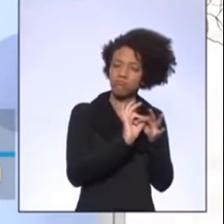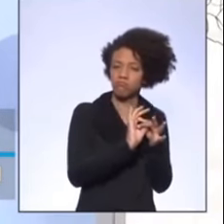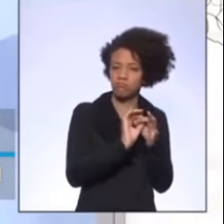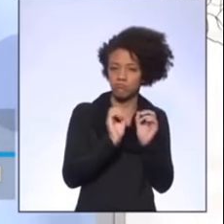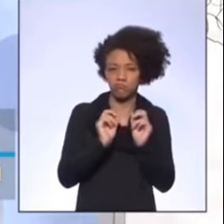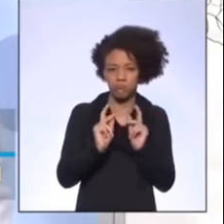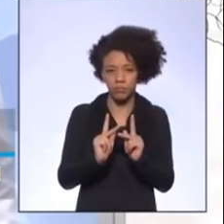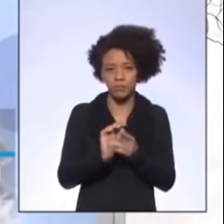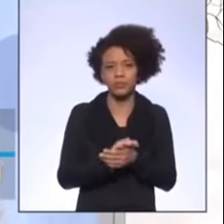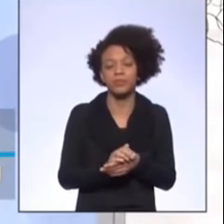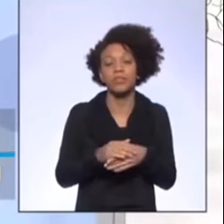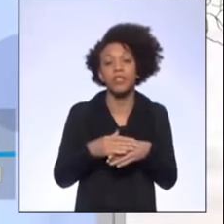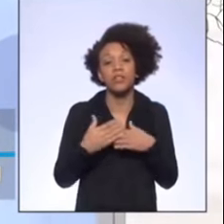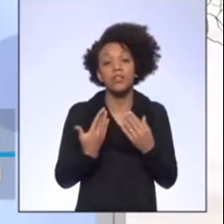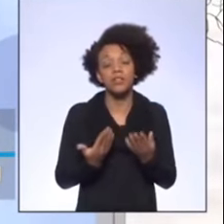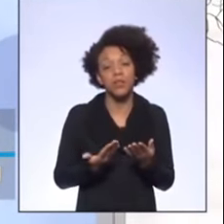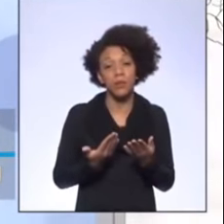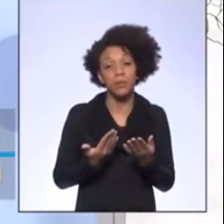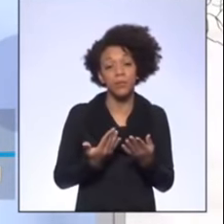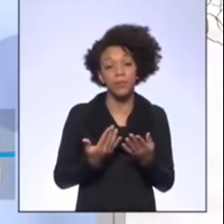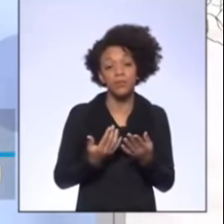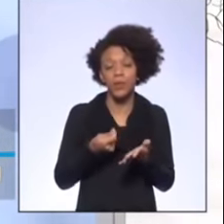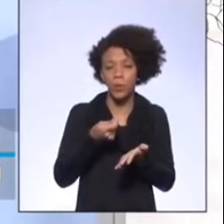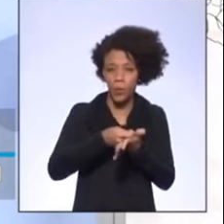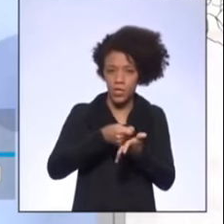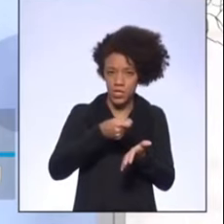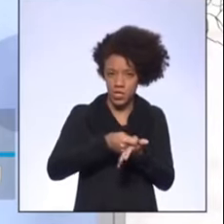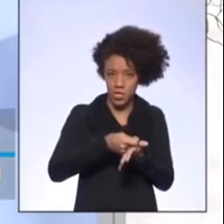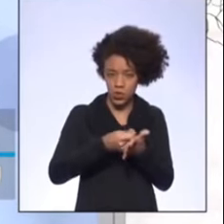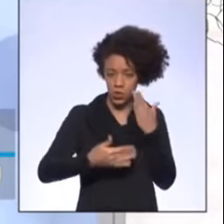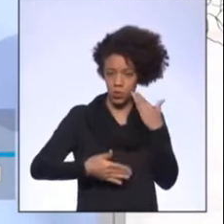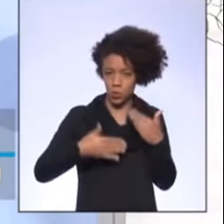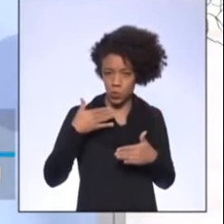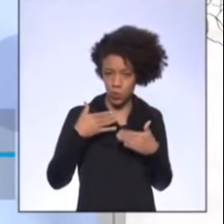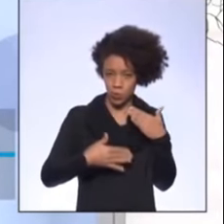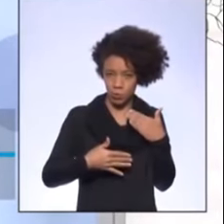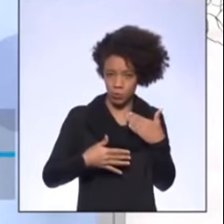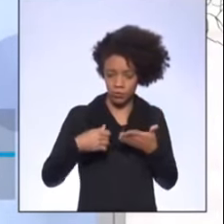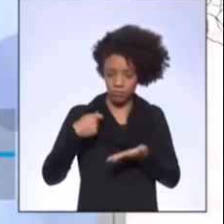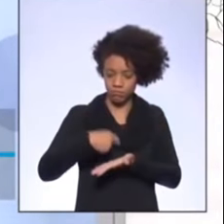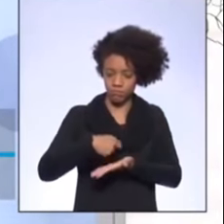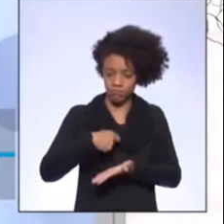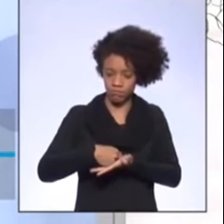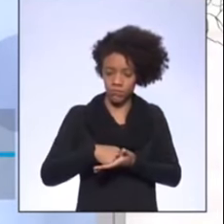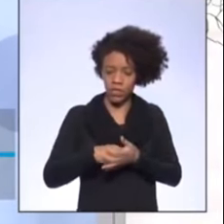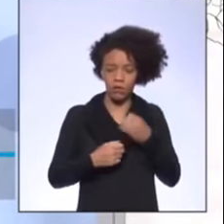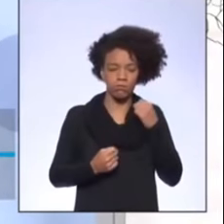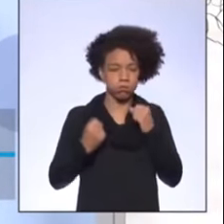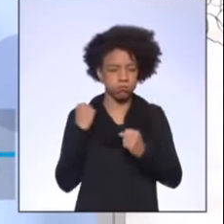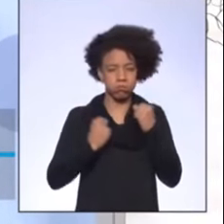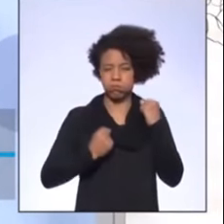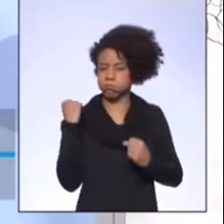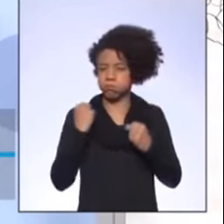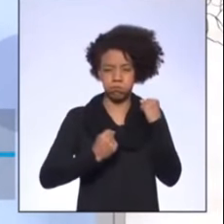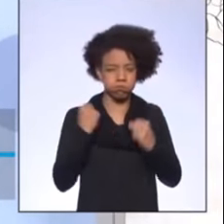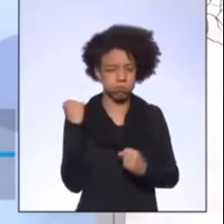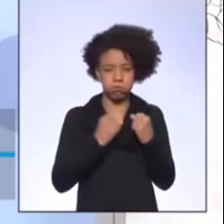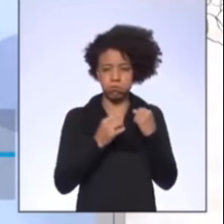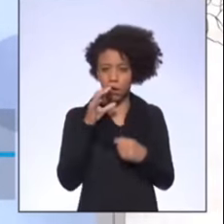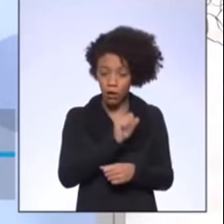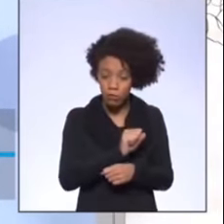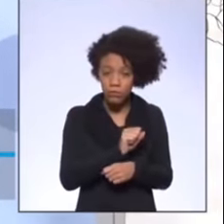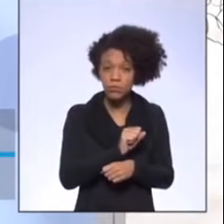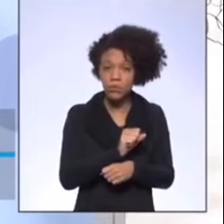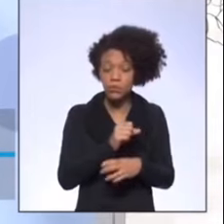ok? Então, tanto quanto eu exijo muito do corpo, ele vai acelerar essa circulação para poder suprir minhas